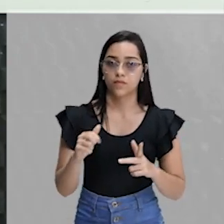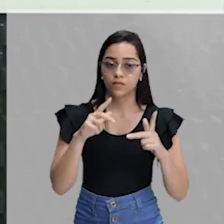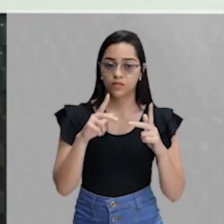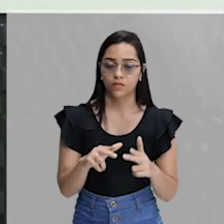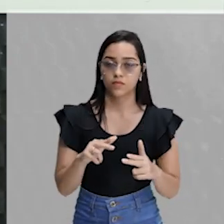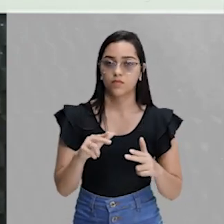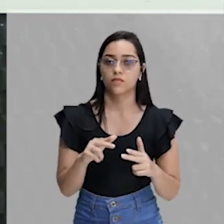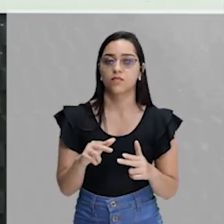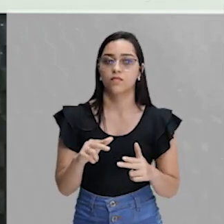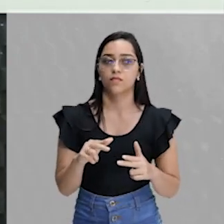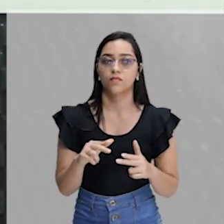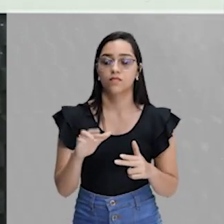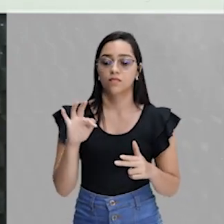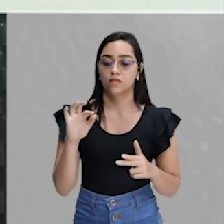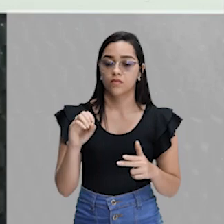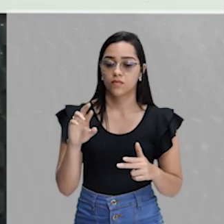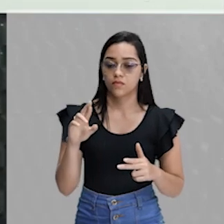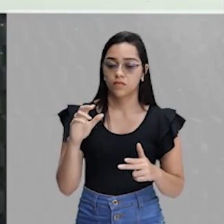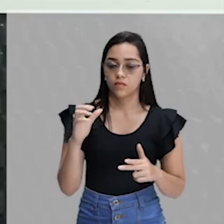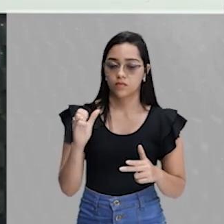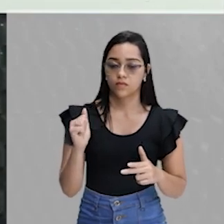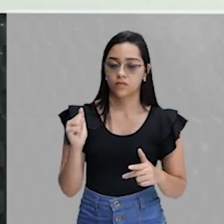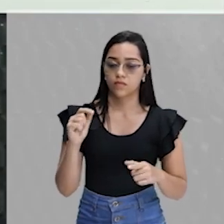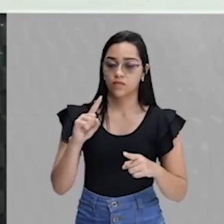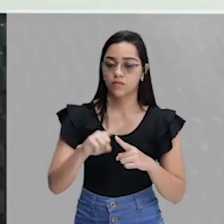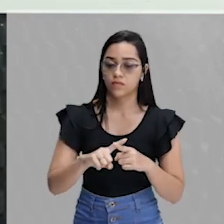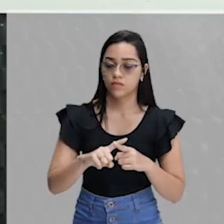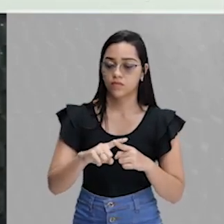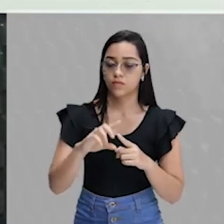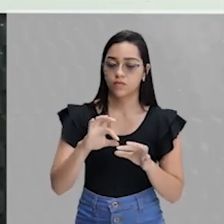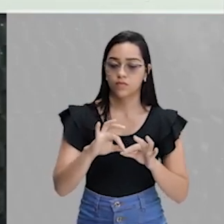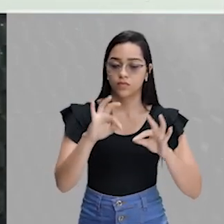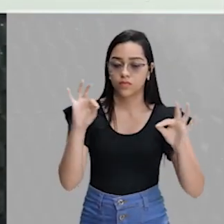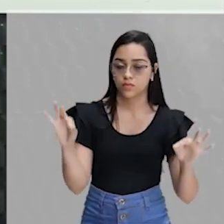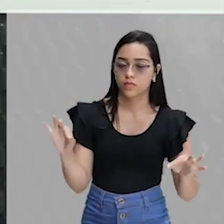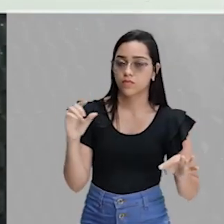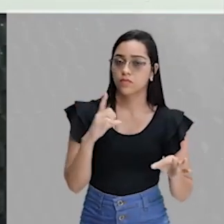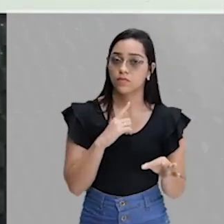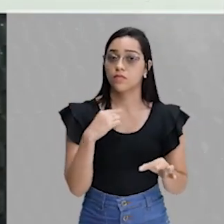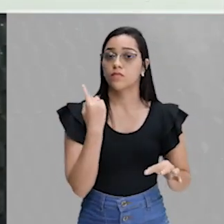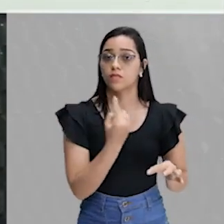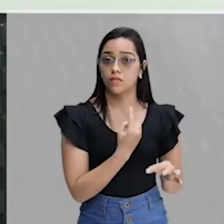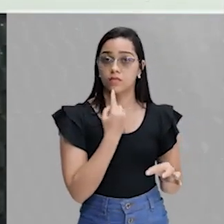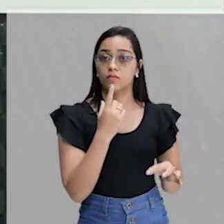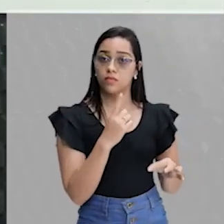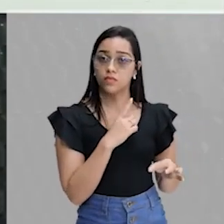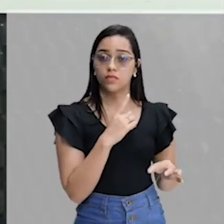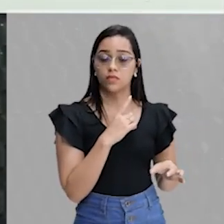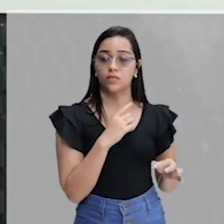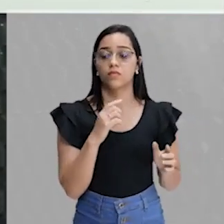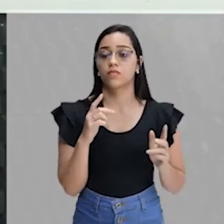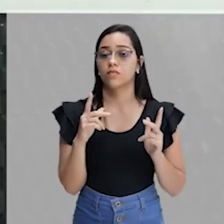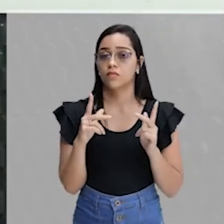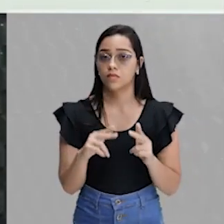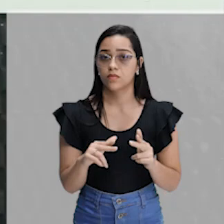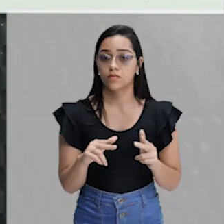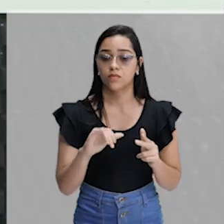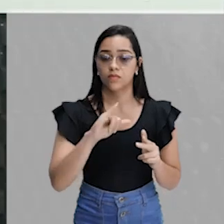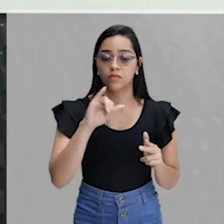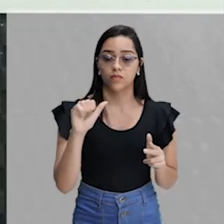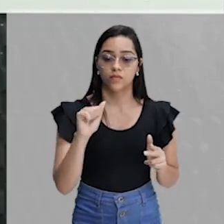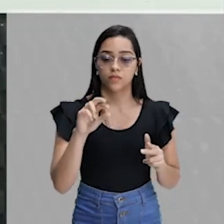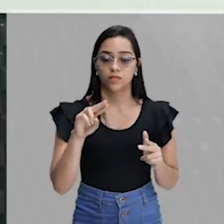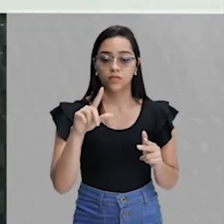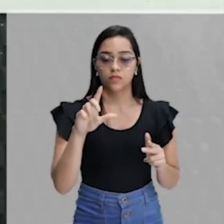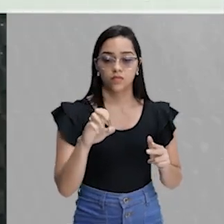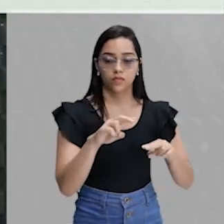igual a força. Então, força vezes a distância, a unidade que nós temos que é o joule, né?